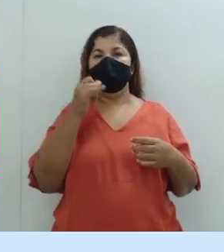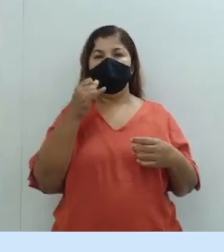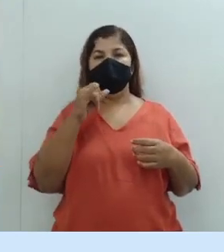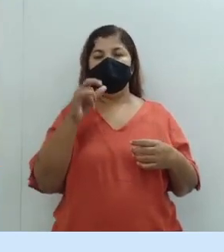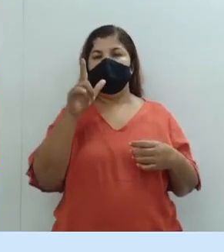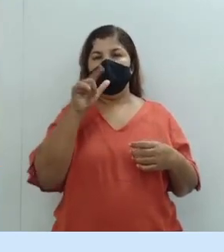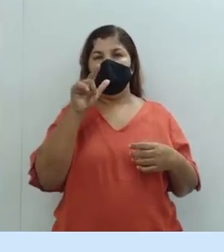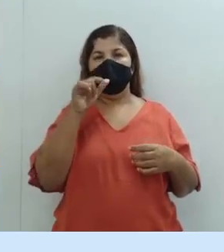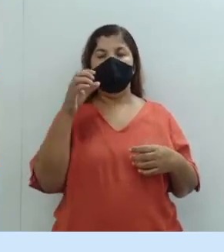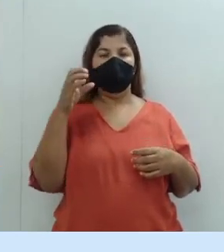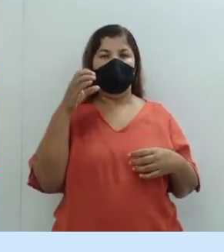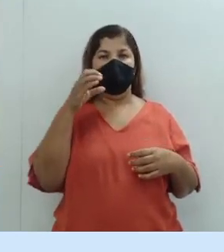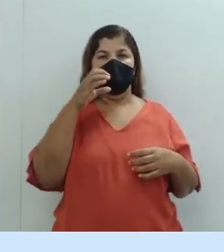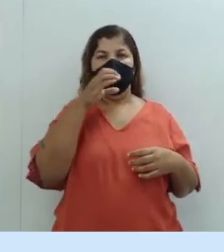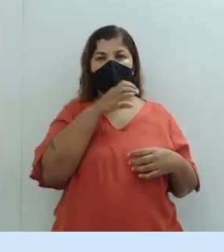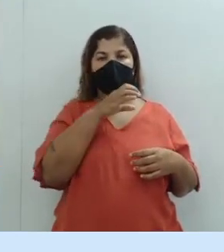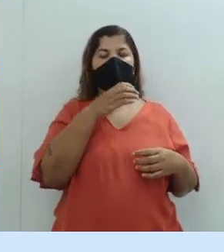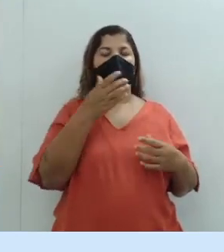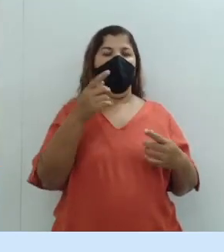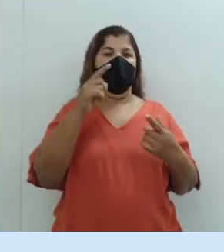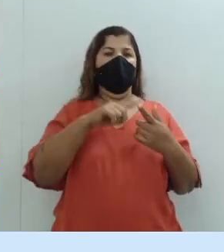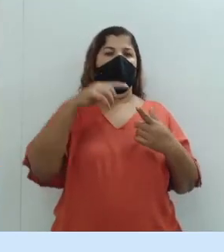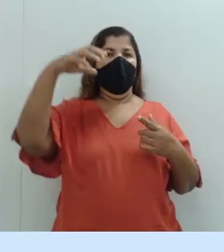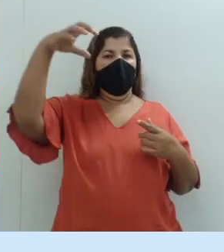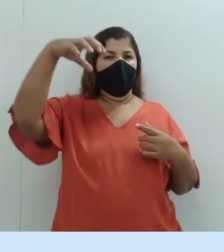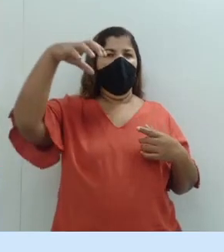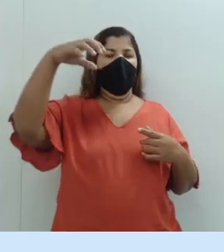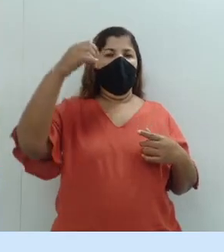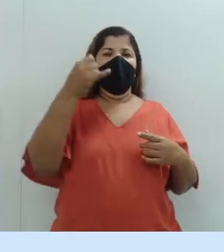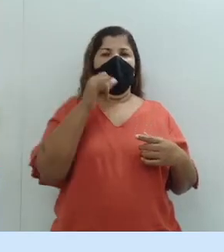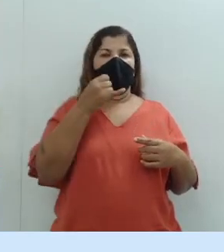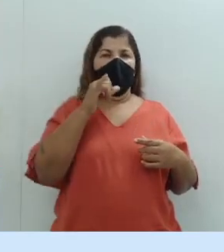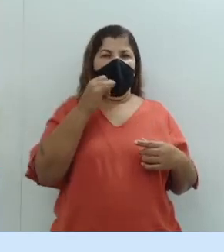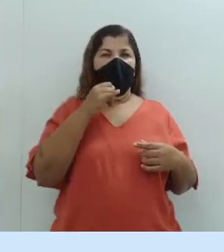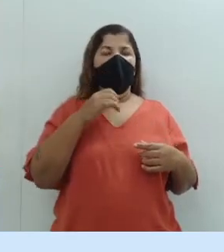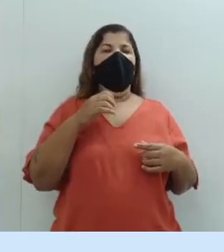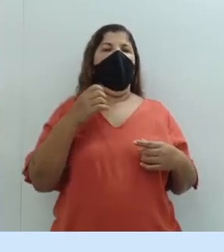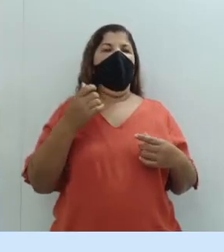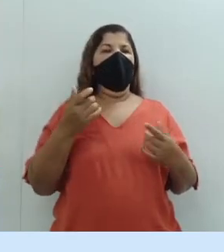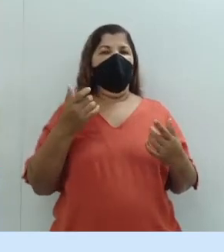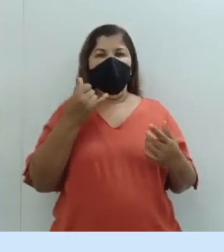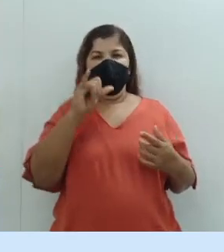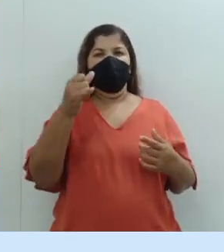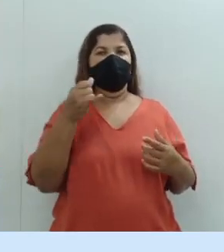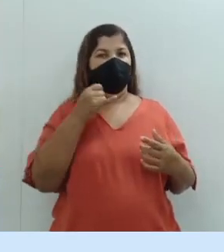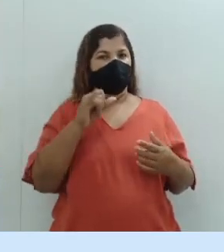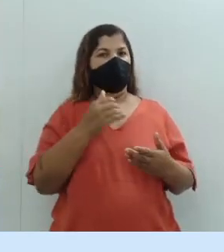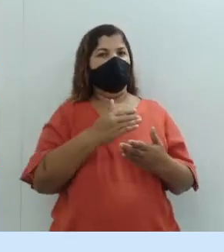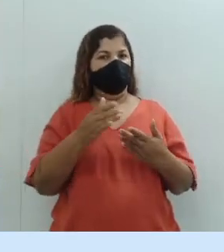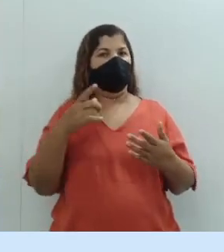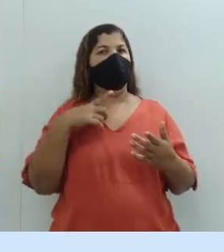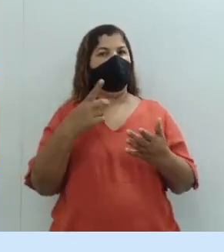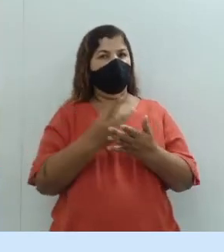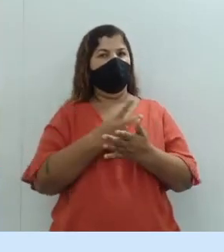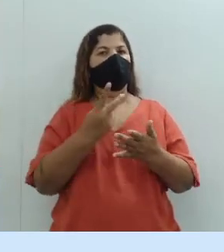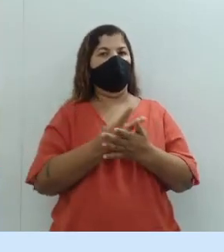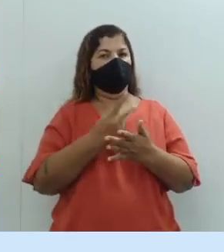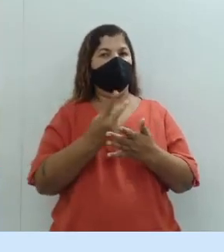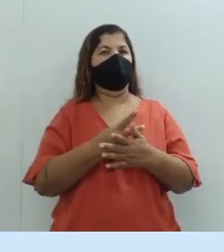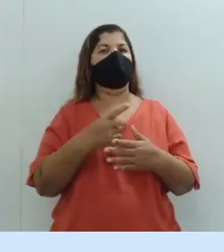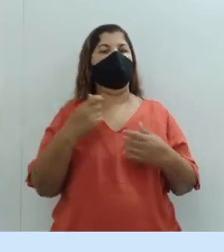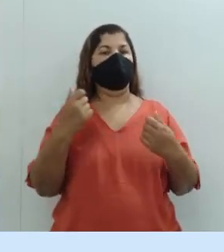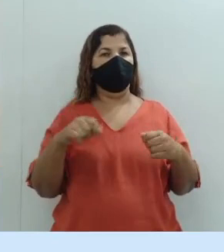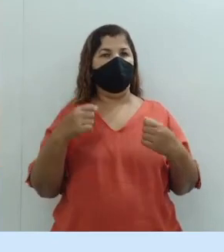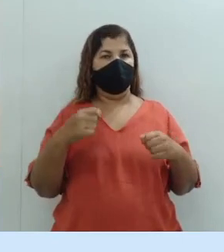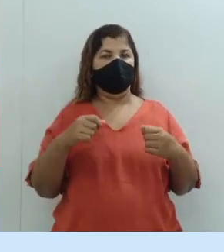água, né? É a função do chuveiro elétrico, né? Então, seu chuveiro elétrico, se ele só dá choque aí, tem alguma coisa errada. Ele tem que esquentar a água para você tomar